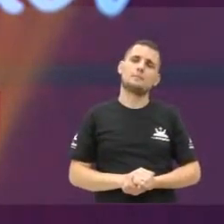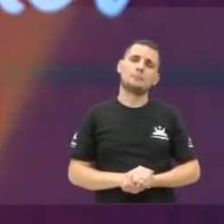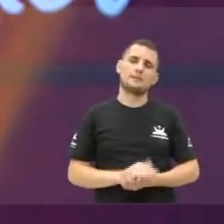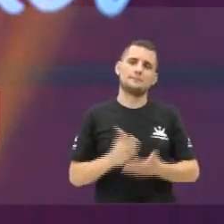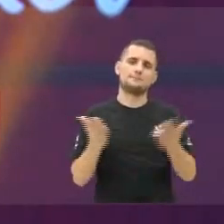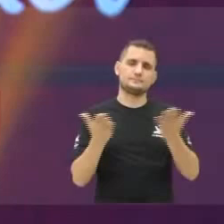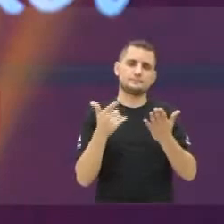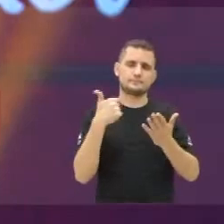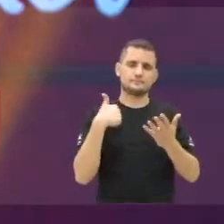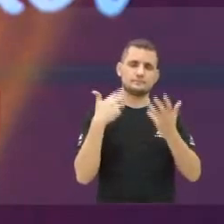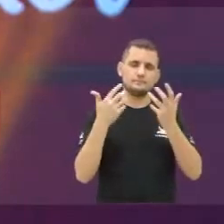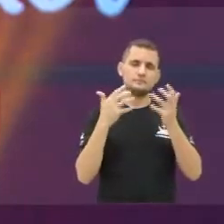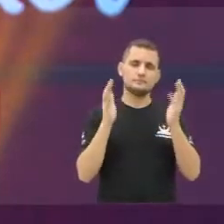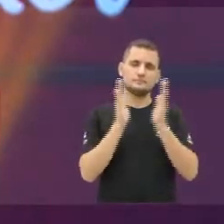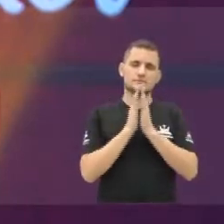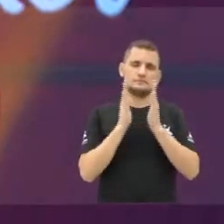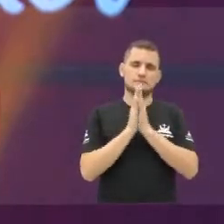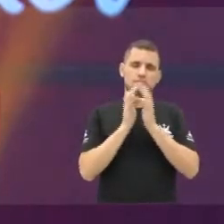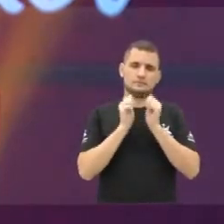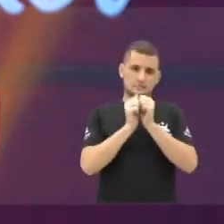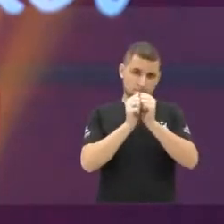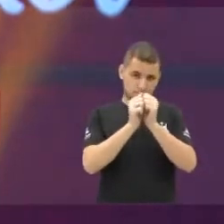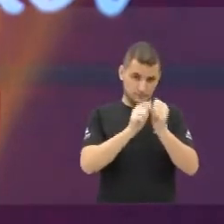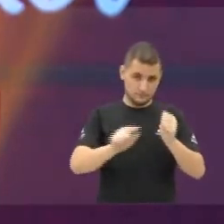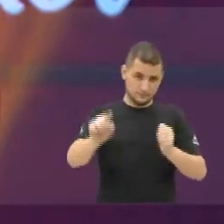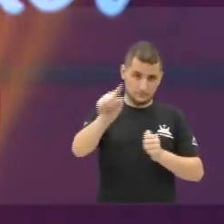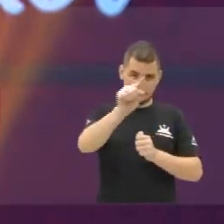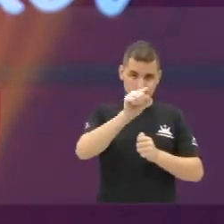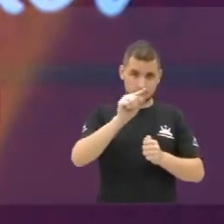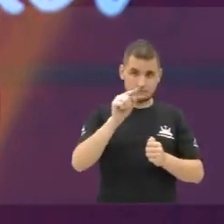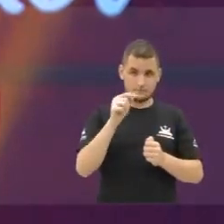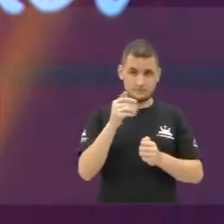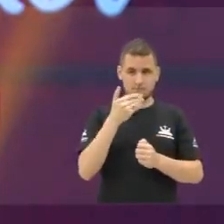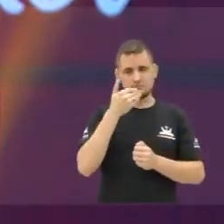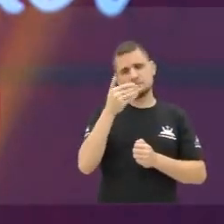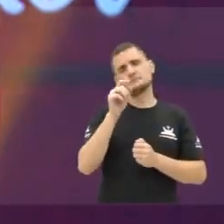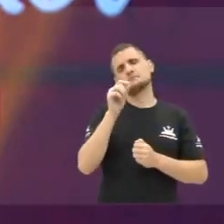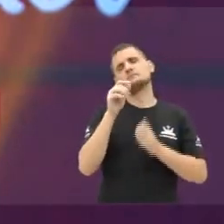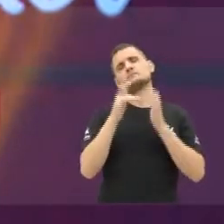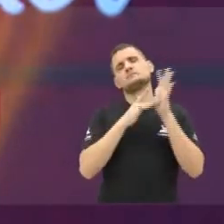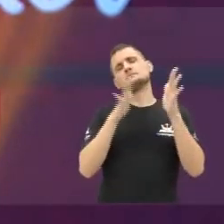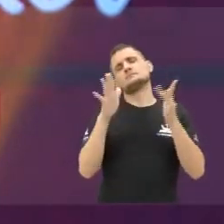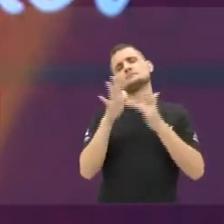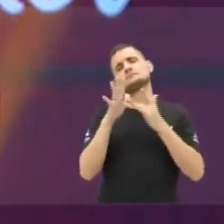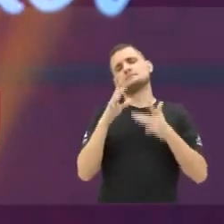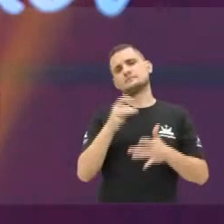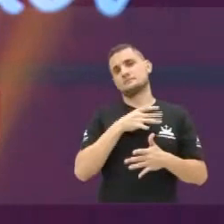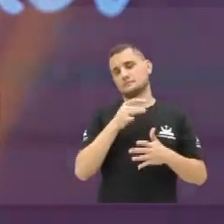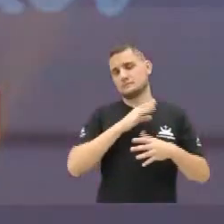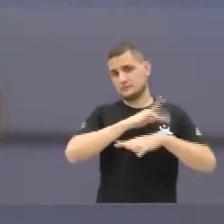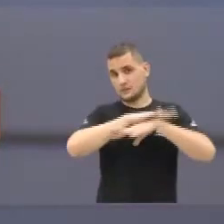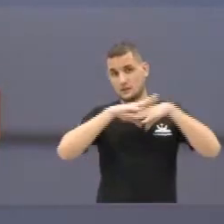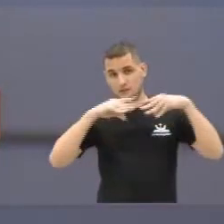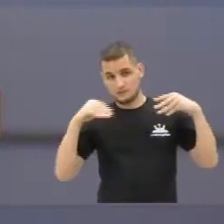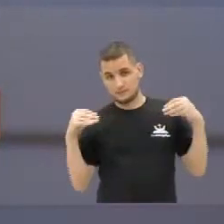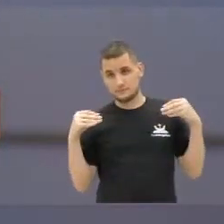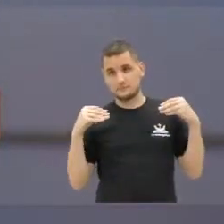quero orar por você agora mesmo e pedir que Jesus cure todo medo que você está